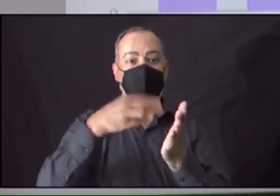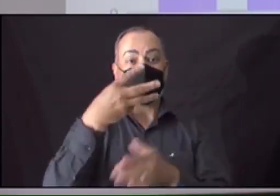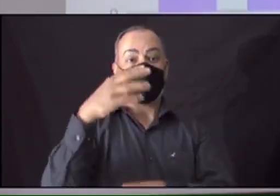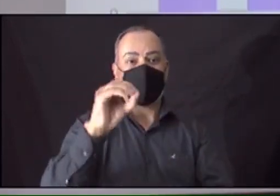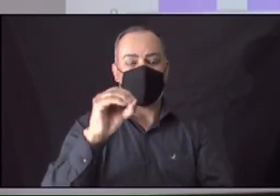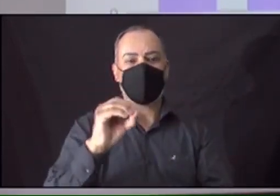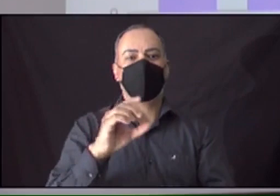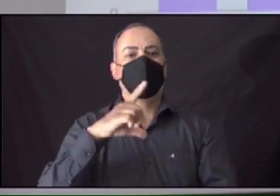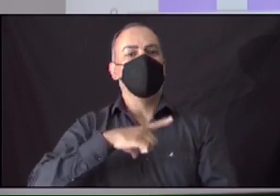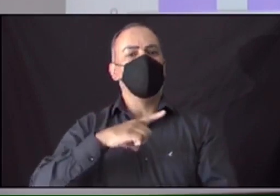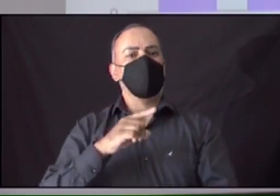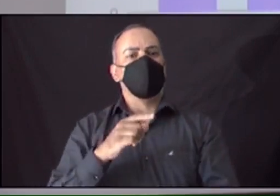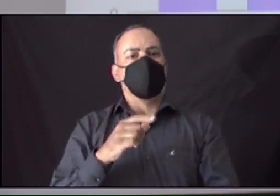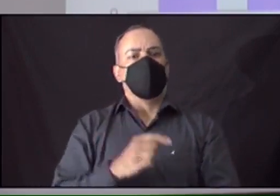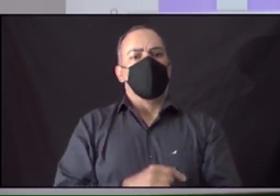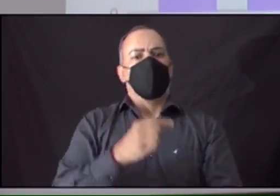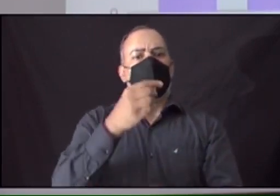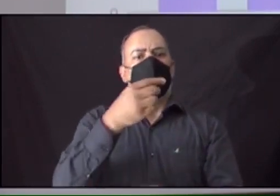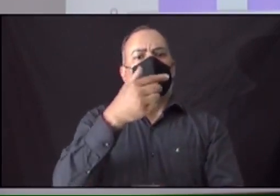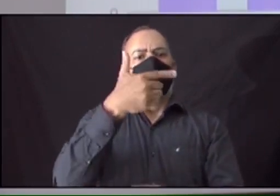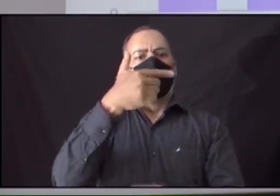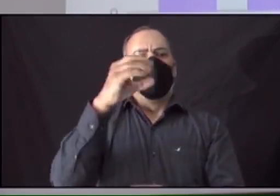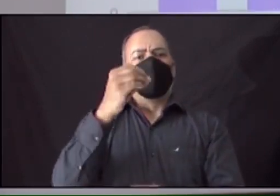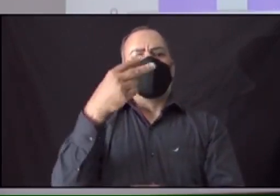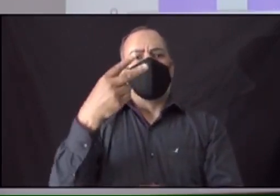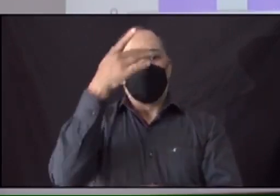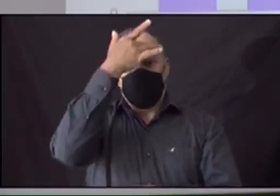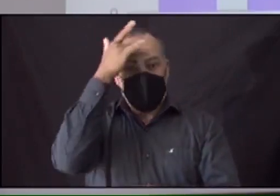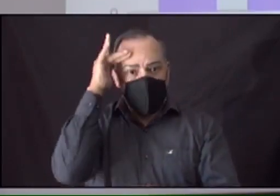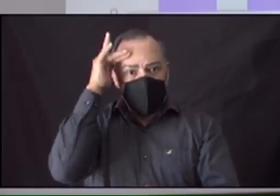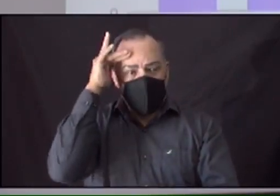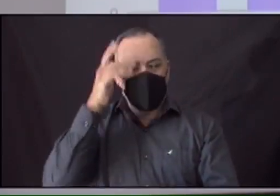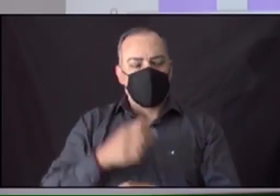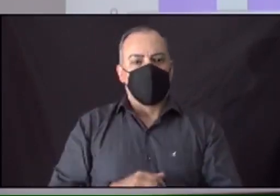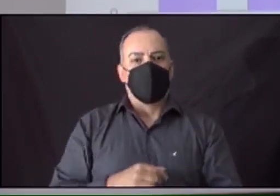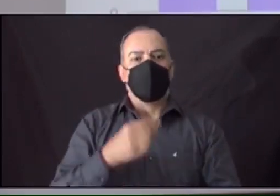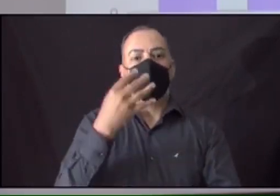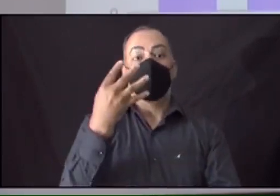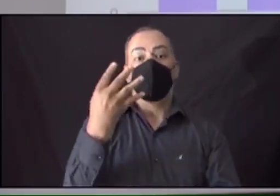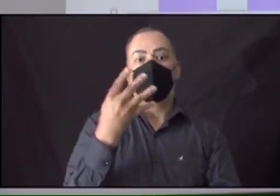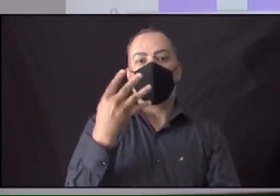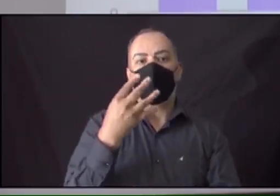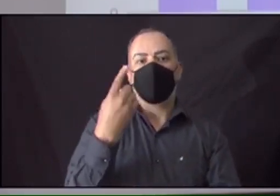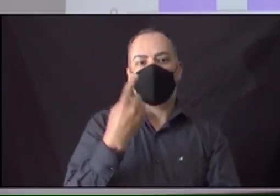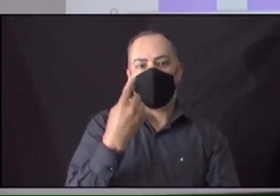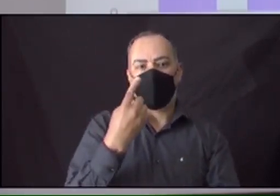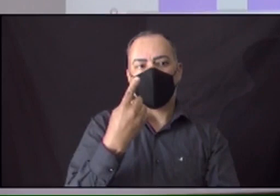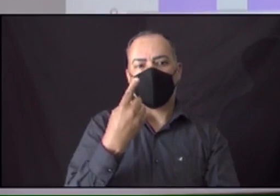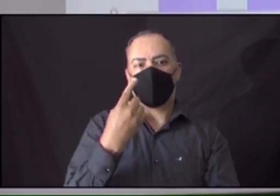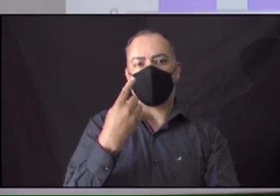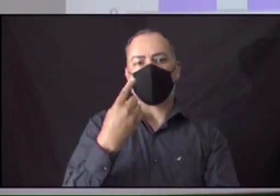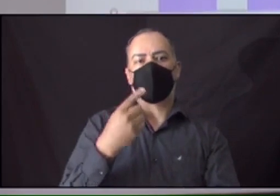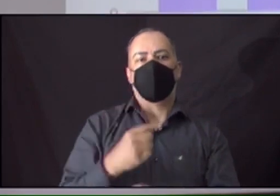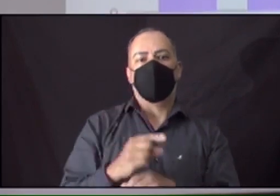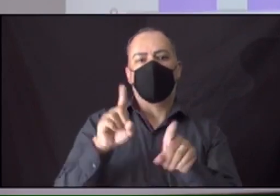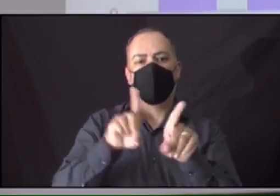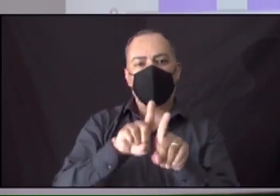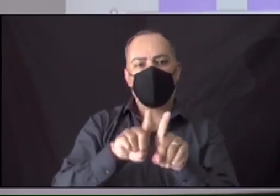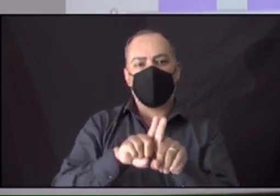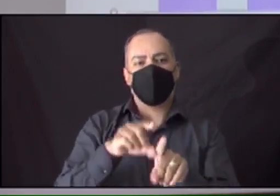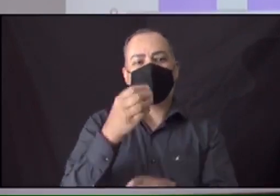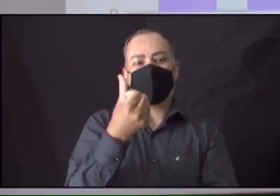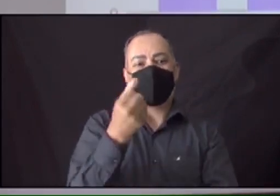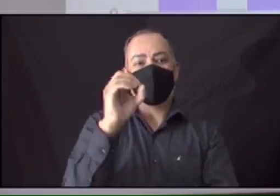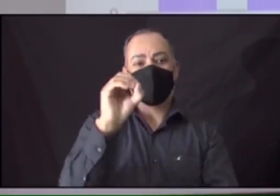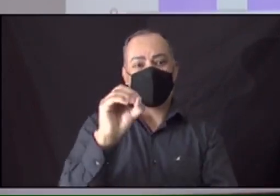40, 202. 41 a 50 anos, 151 casos. De 51 a 60